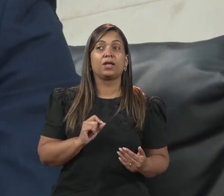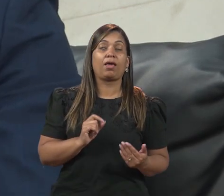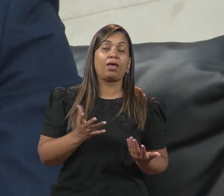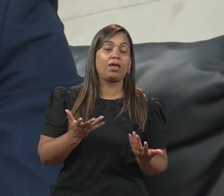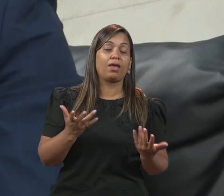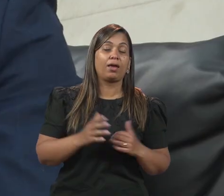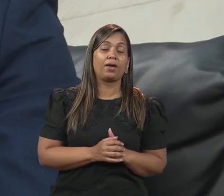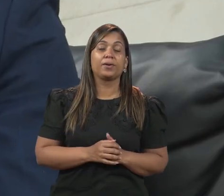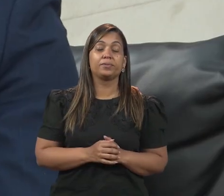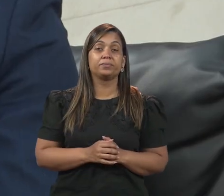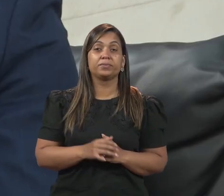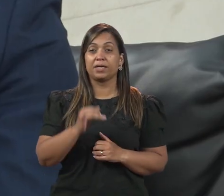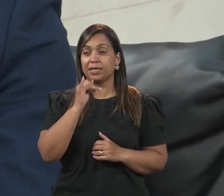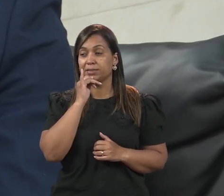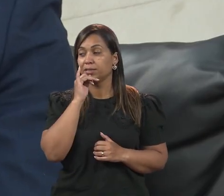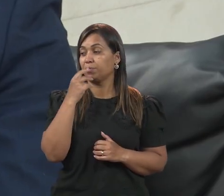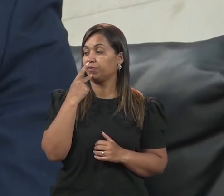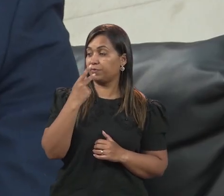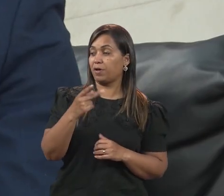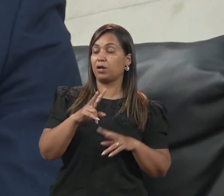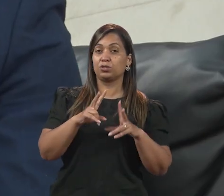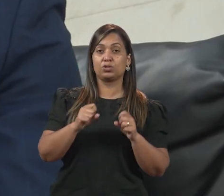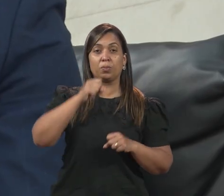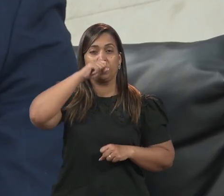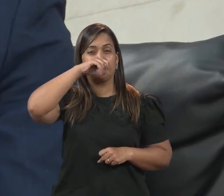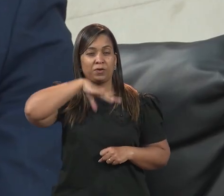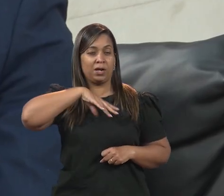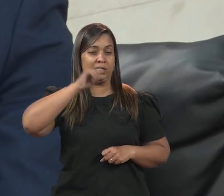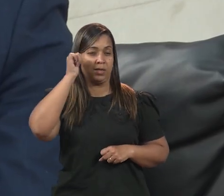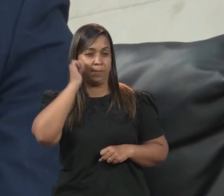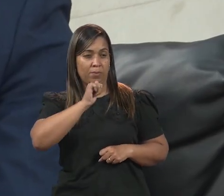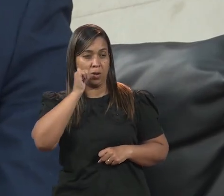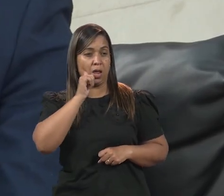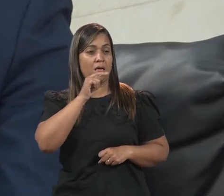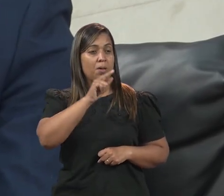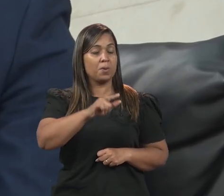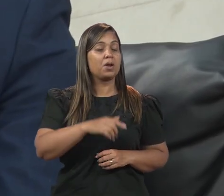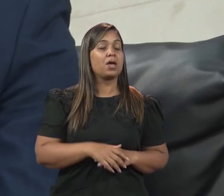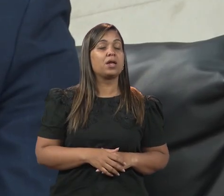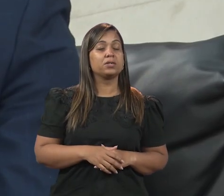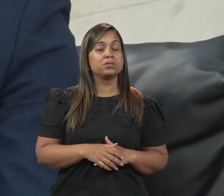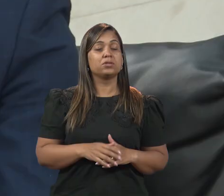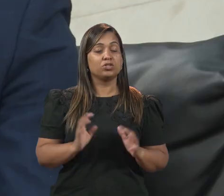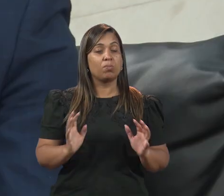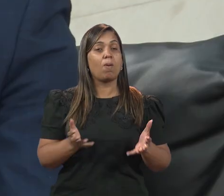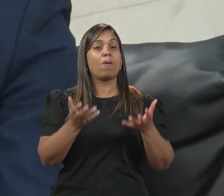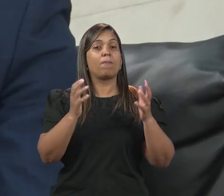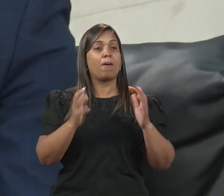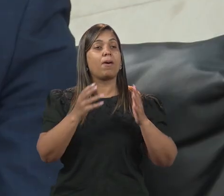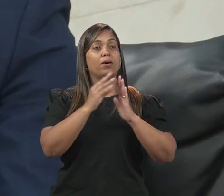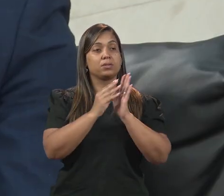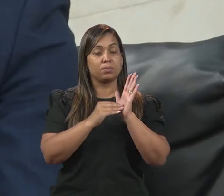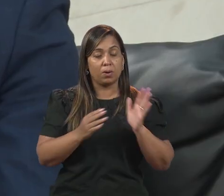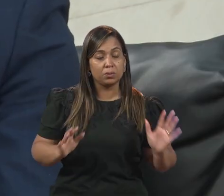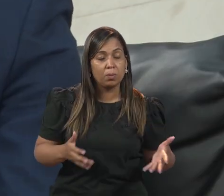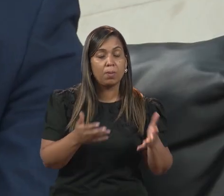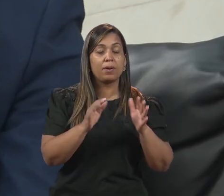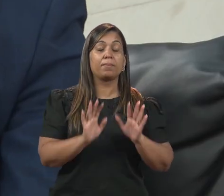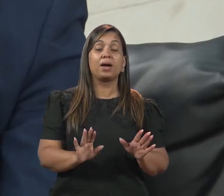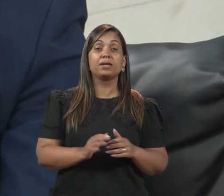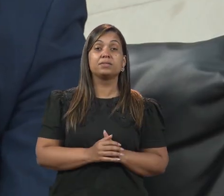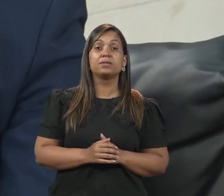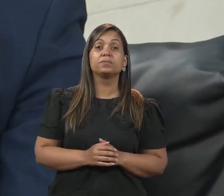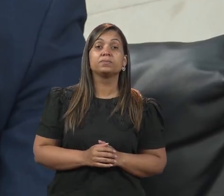porque geralmente, quando se fala de agressão às mulheres são sempre mobilizadas a essa pauta.